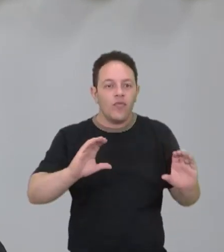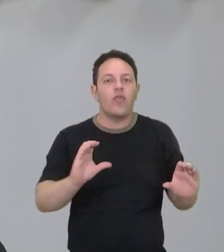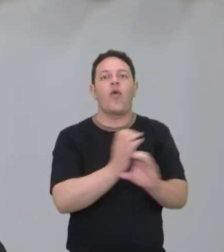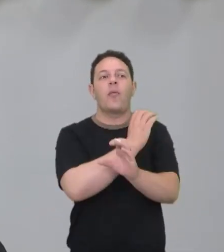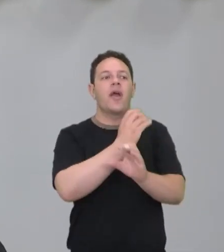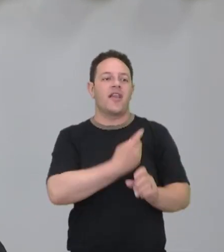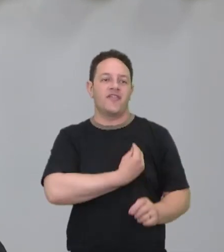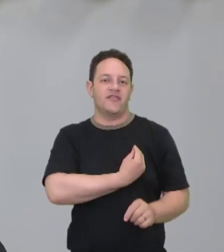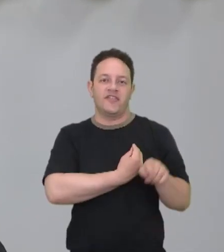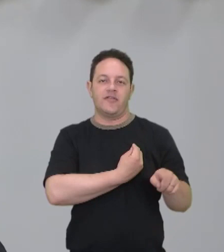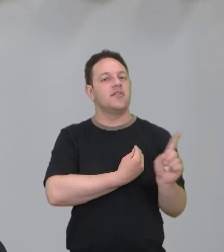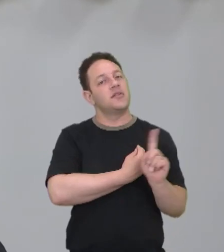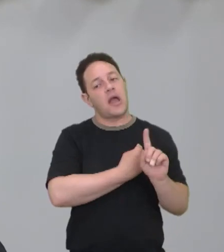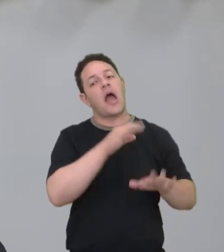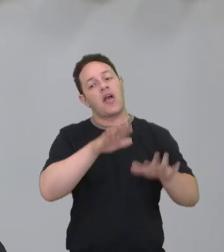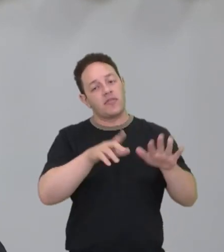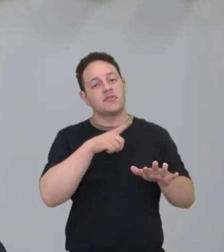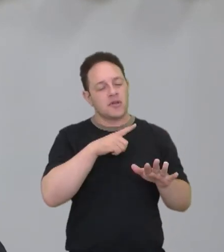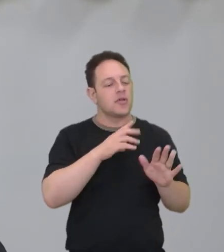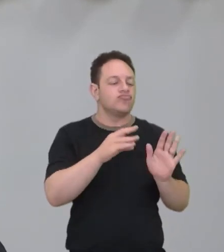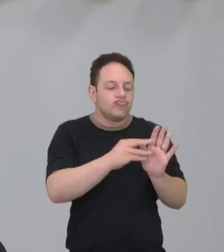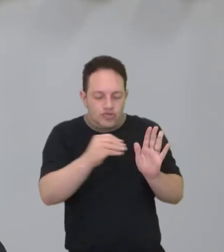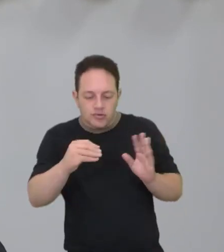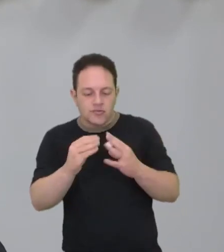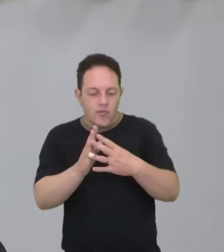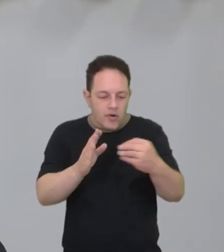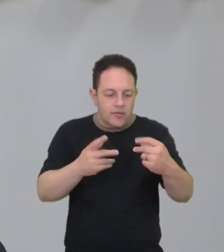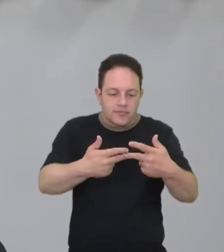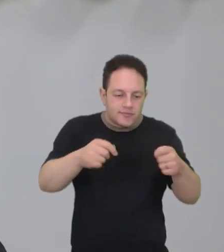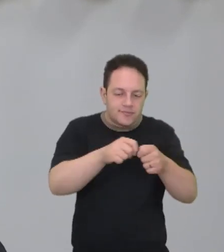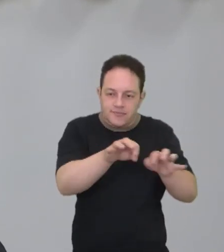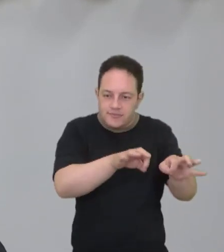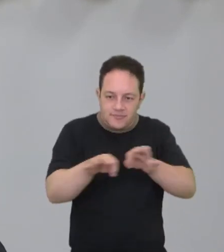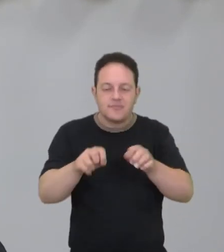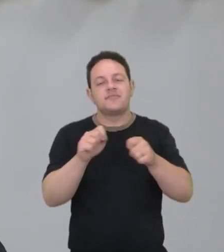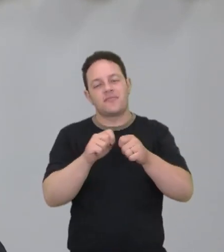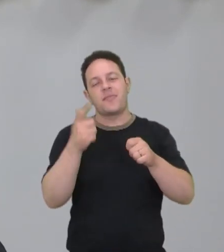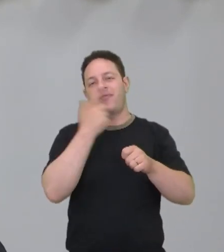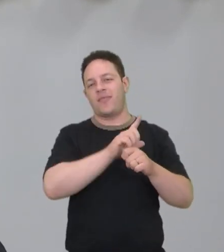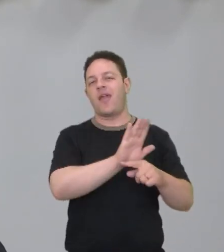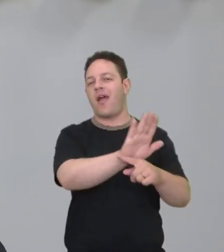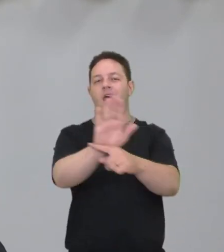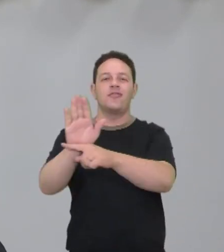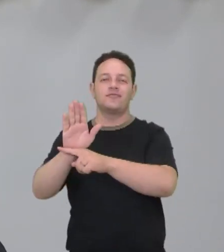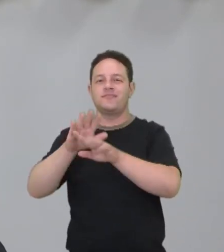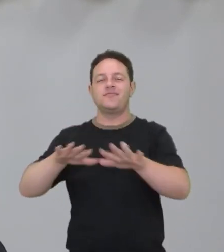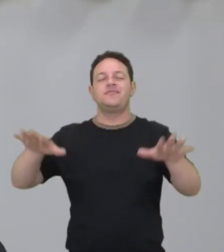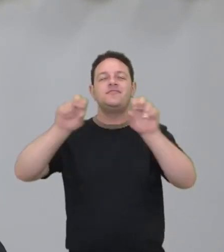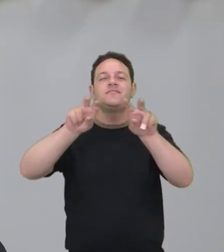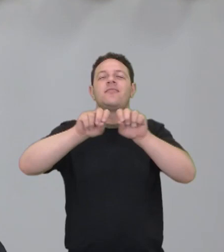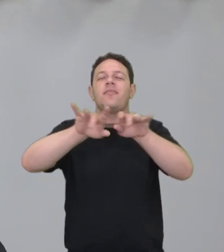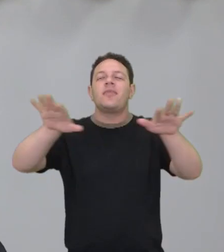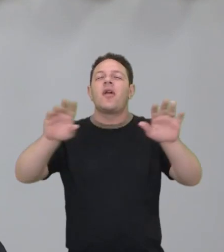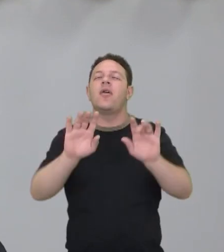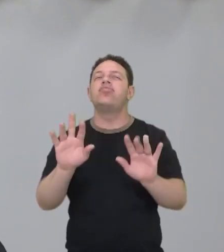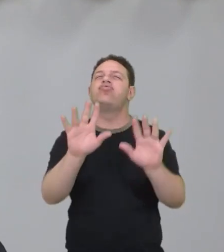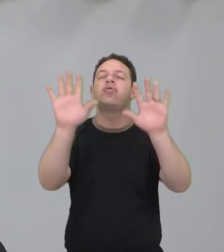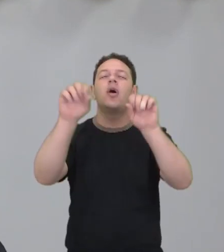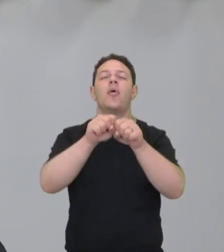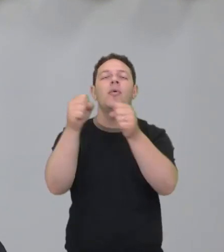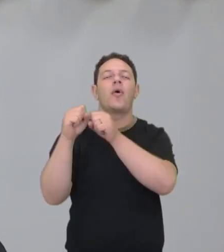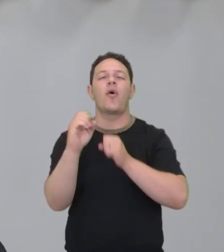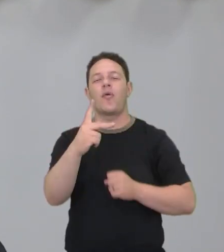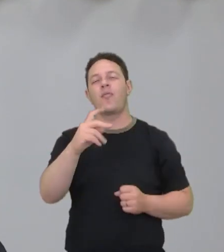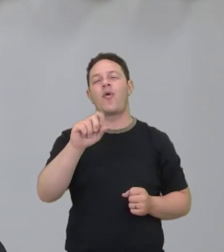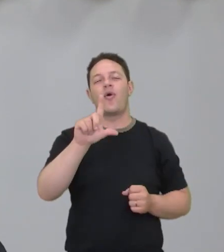um ser vivo completo, mas podem ser partes desse determinado agente que pode ser, então, inserido num local para fazer